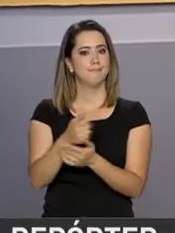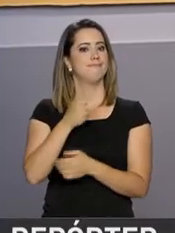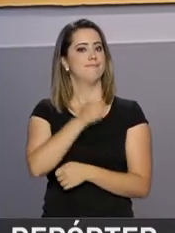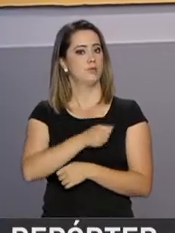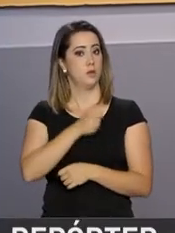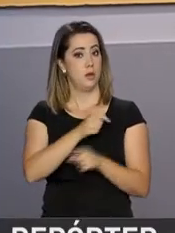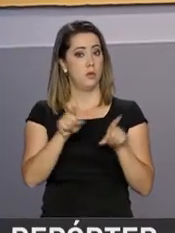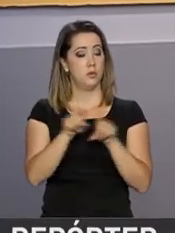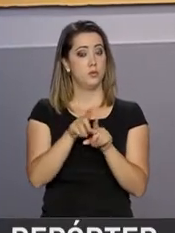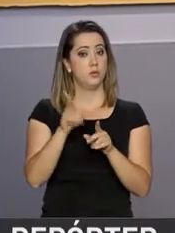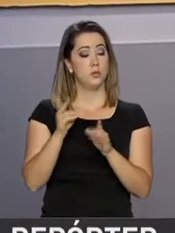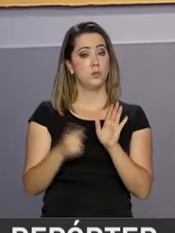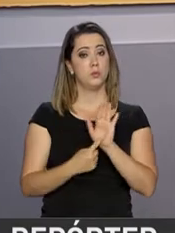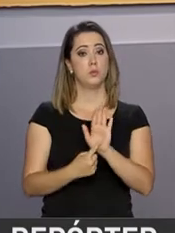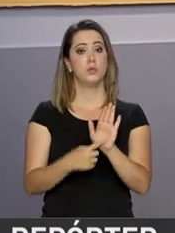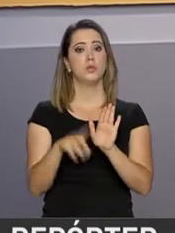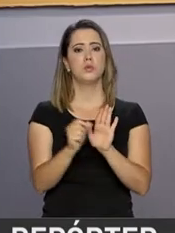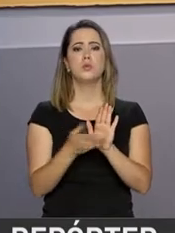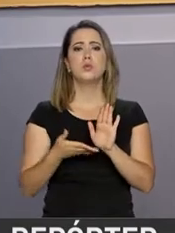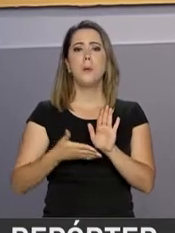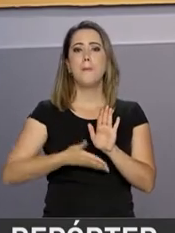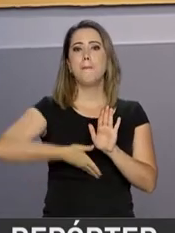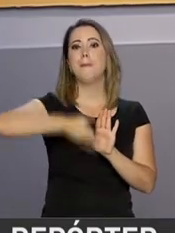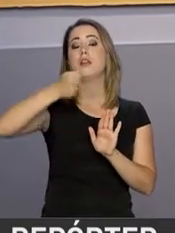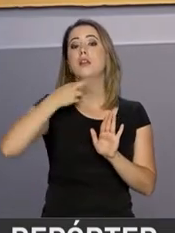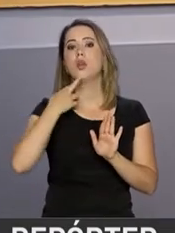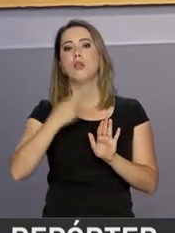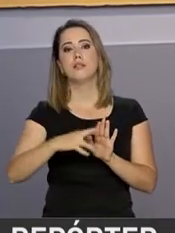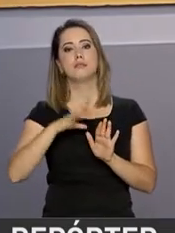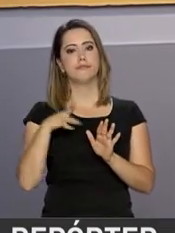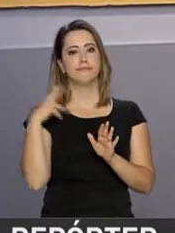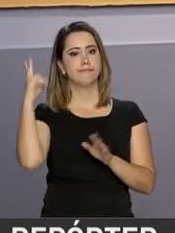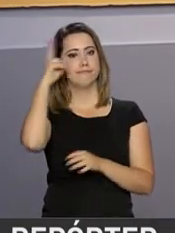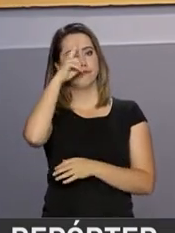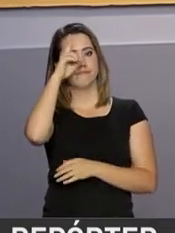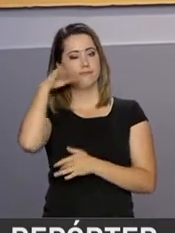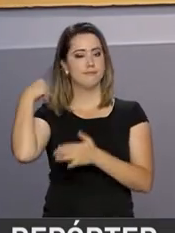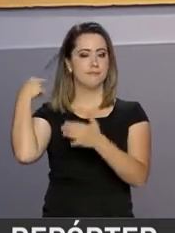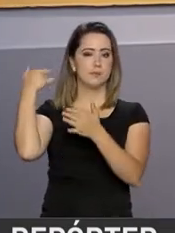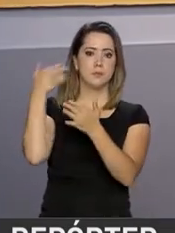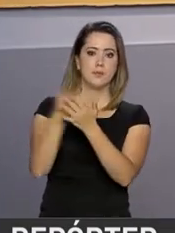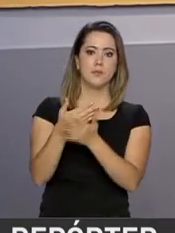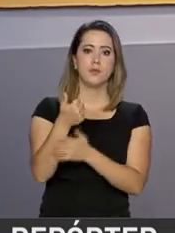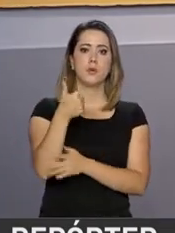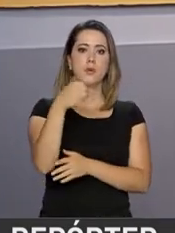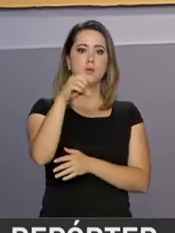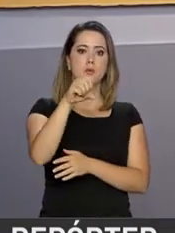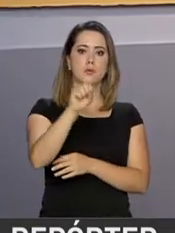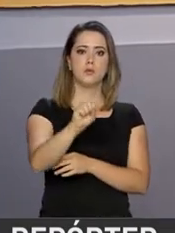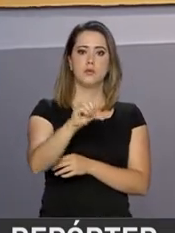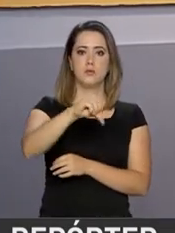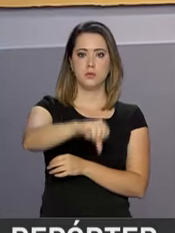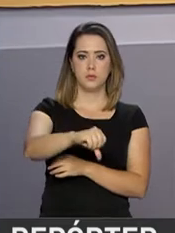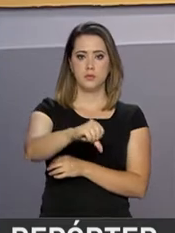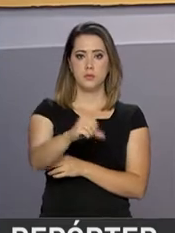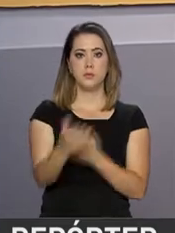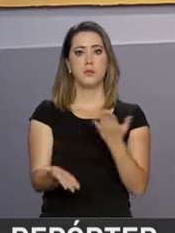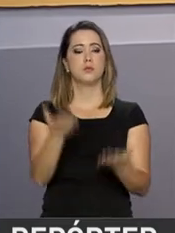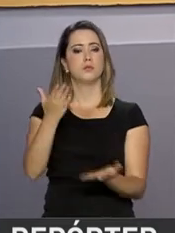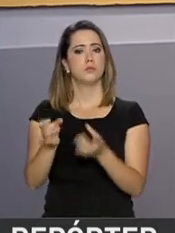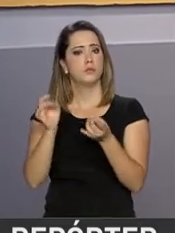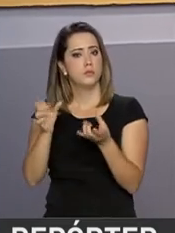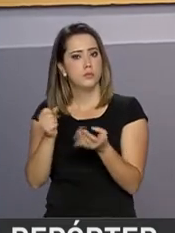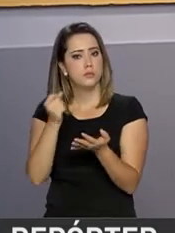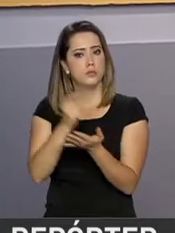brasileira agosto registrou o melhor resultado da série histórica iniciada em 1989 a